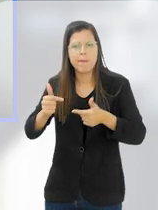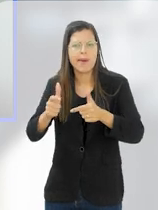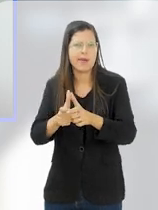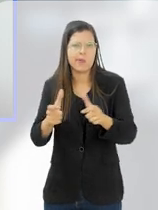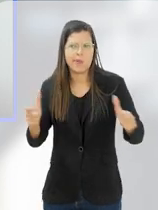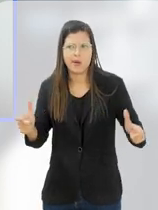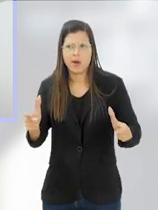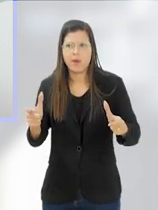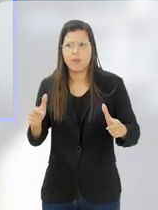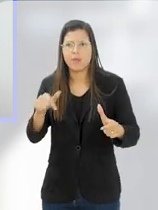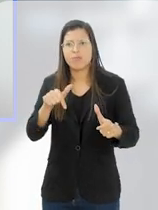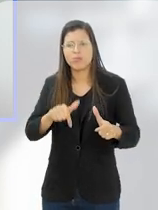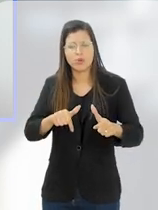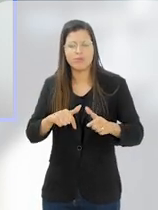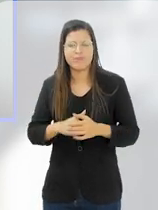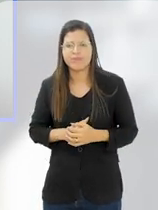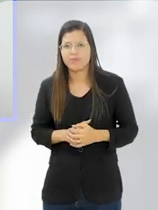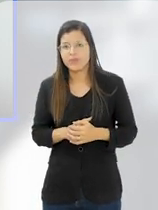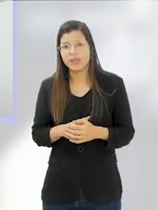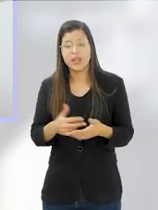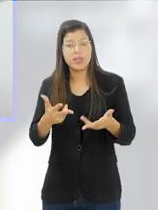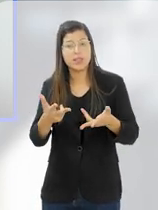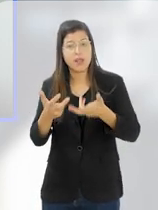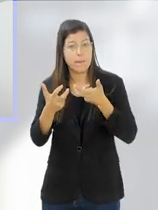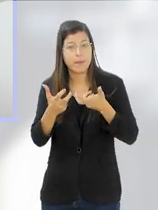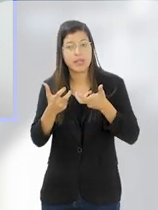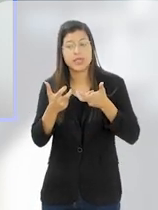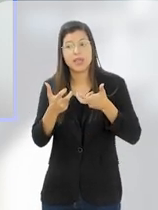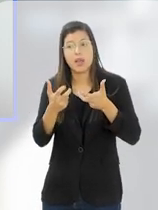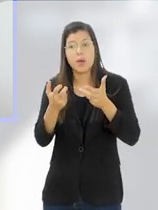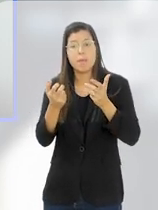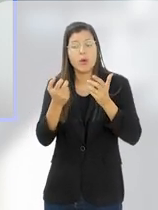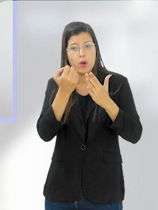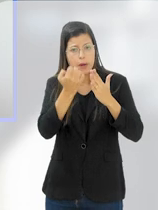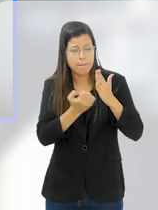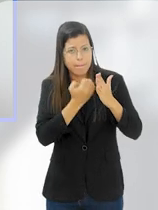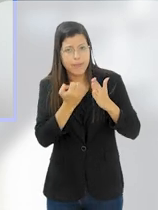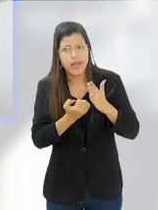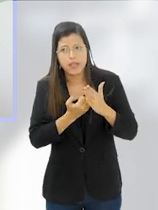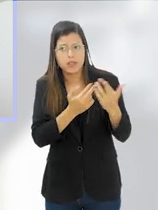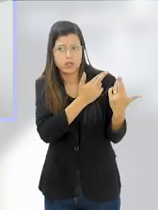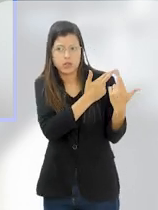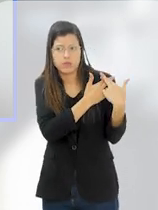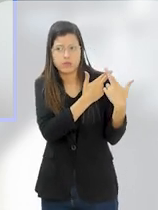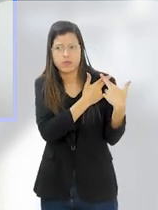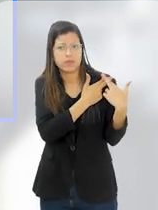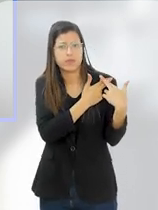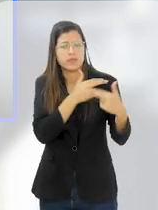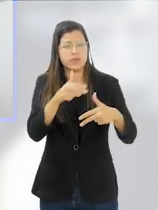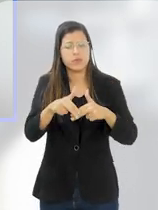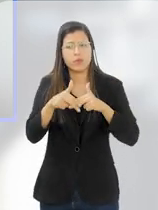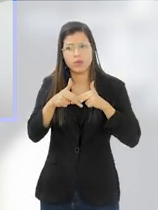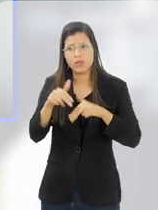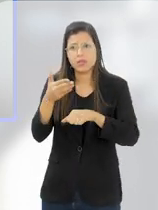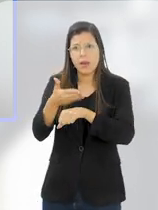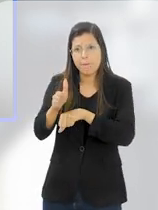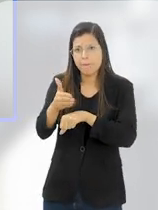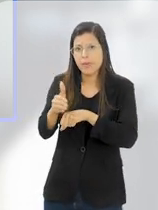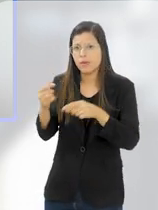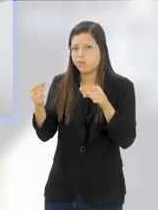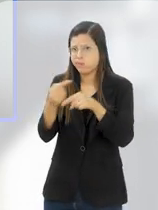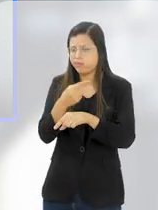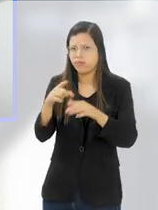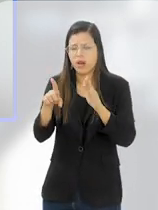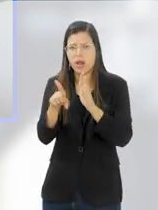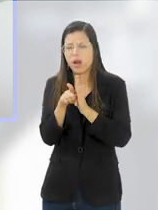perspectiva, né? Que a gente chama de advocacy. A gente viu grandes marcas serem responsabilizadas por conta dessa prática ilegal e abusiva,